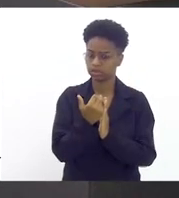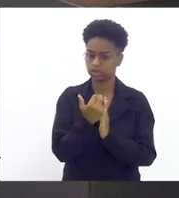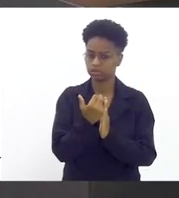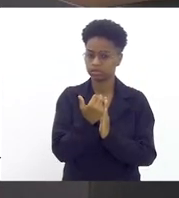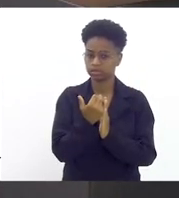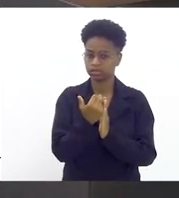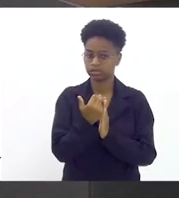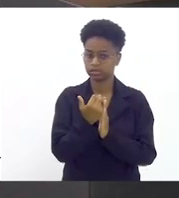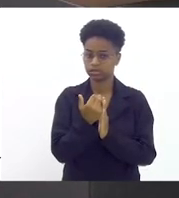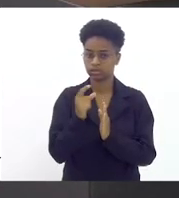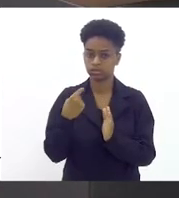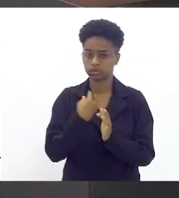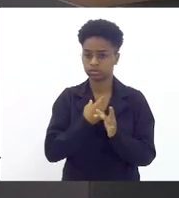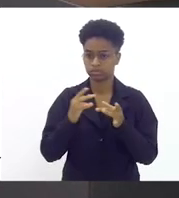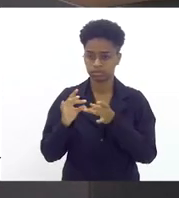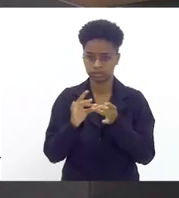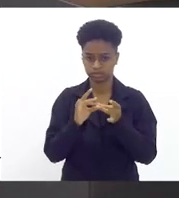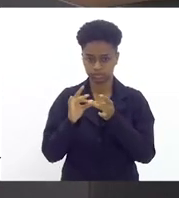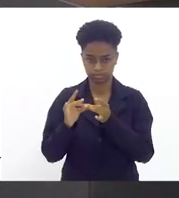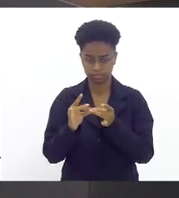estivermos juntos.